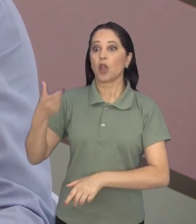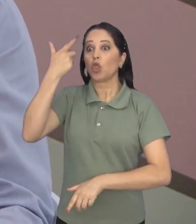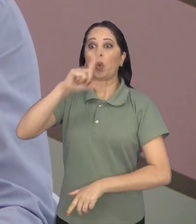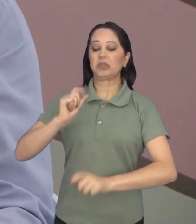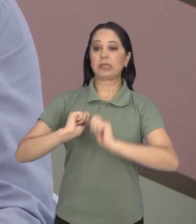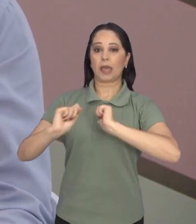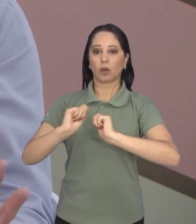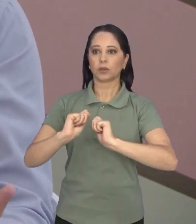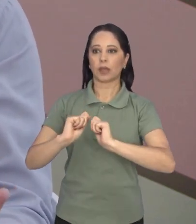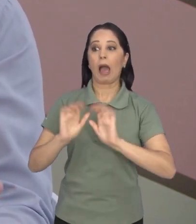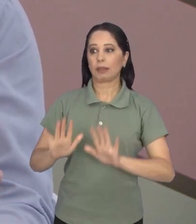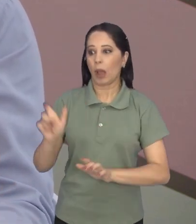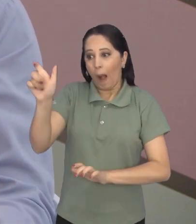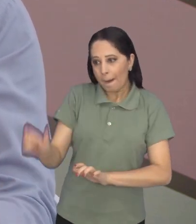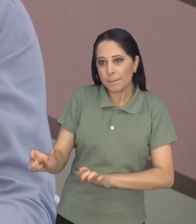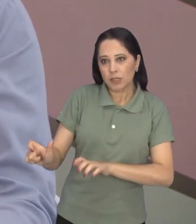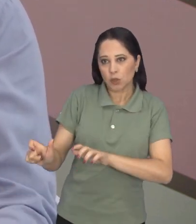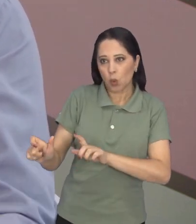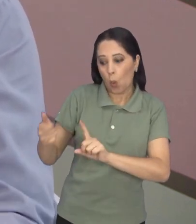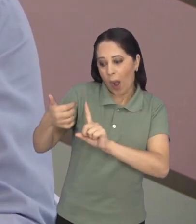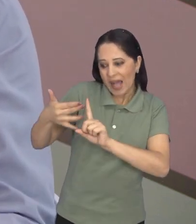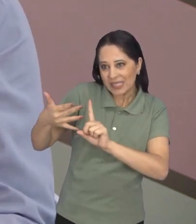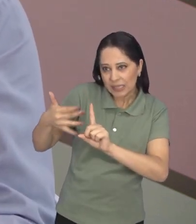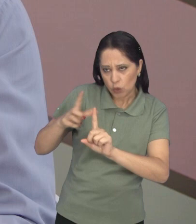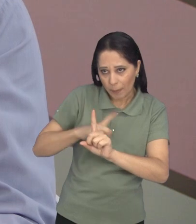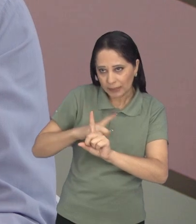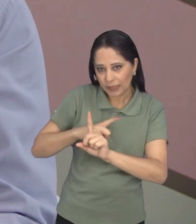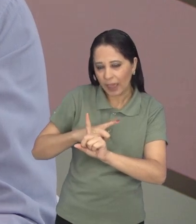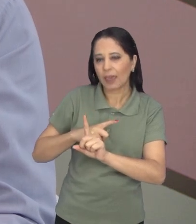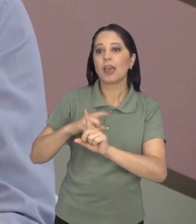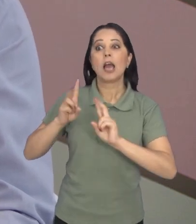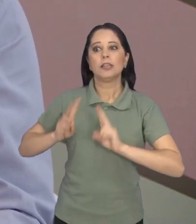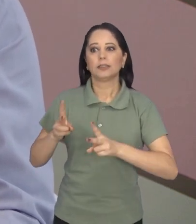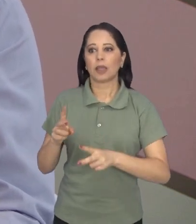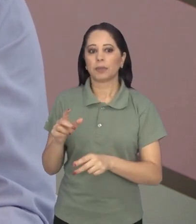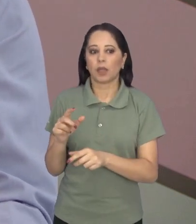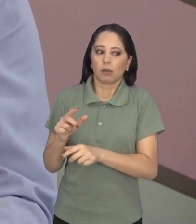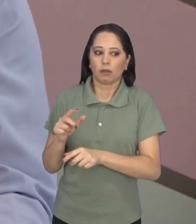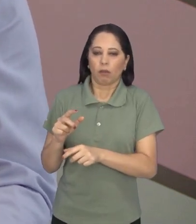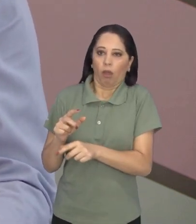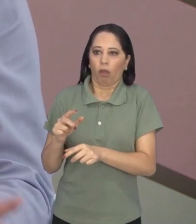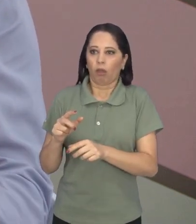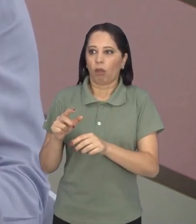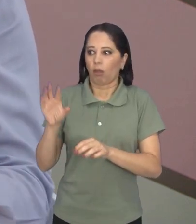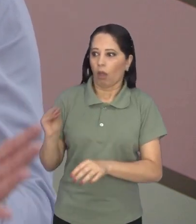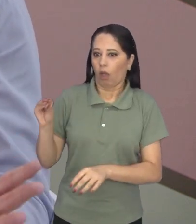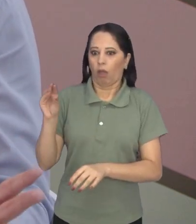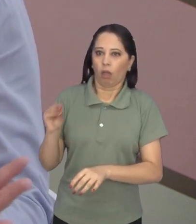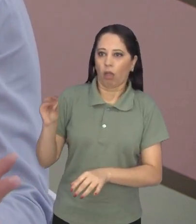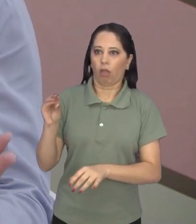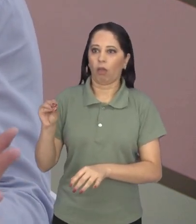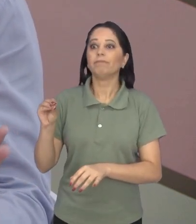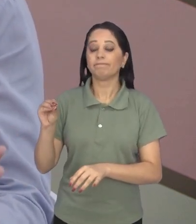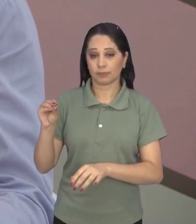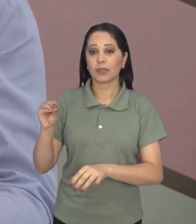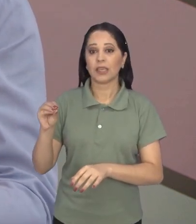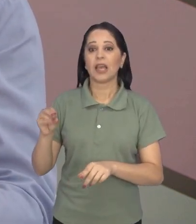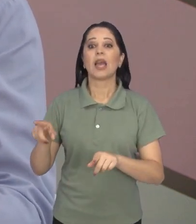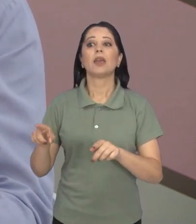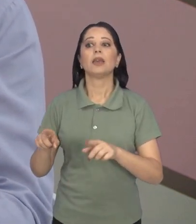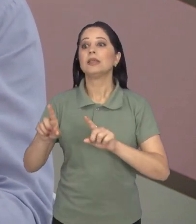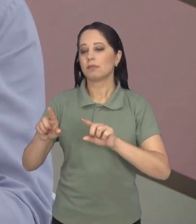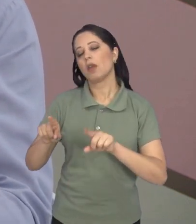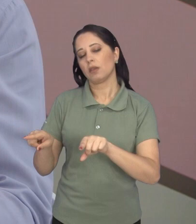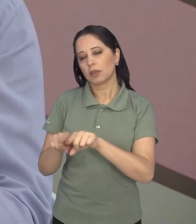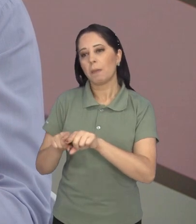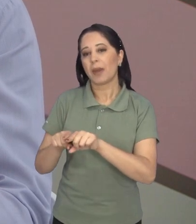tem esses tiques em variação ao longo do tempo e em intensidade, não muito bem documentada, e é,